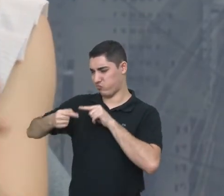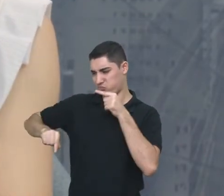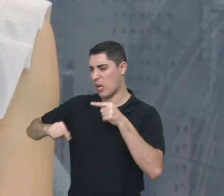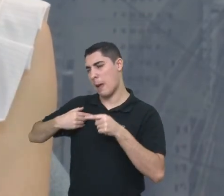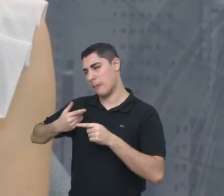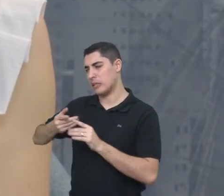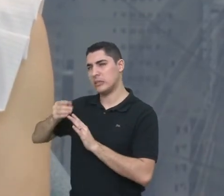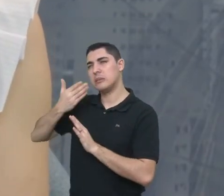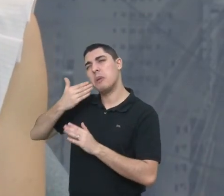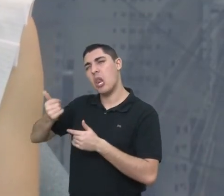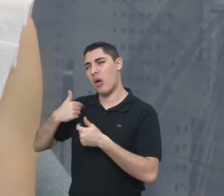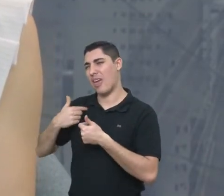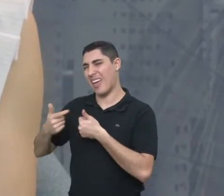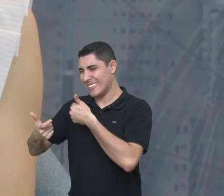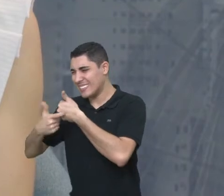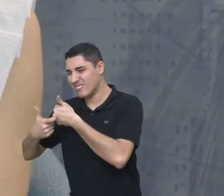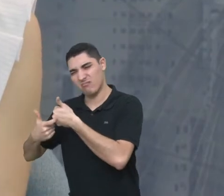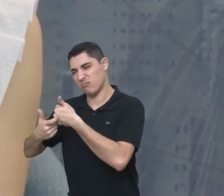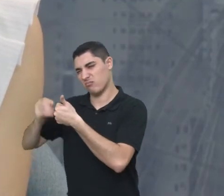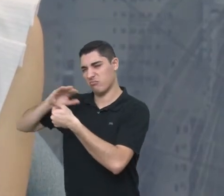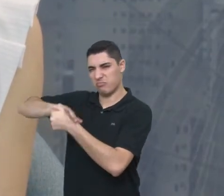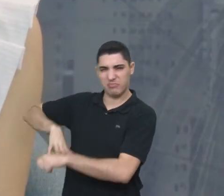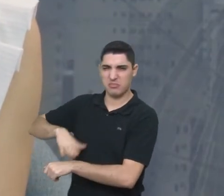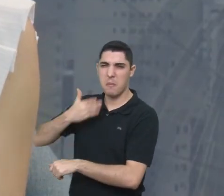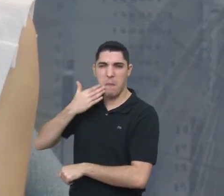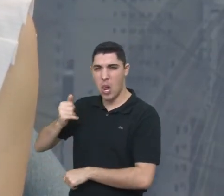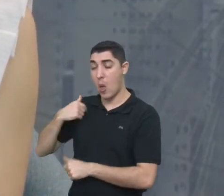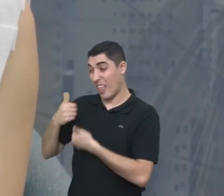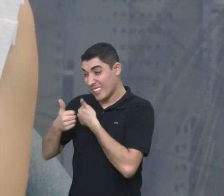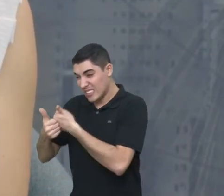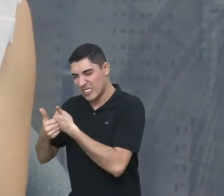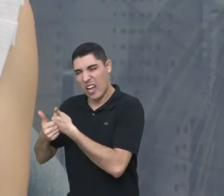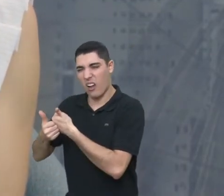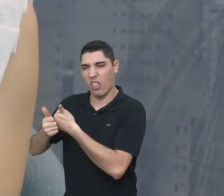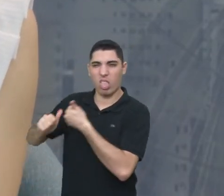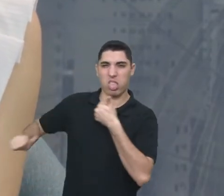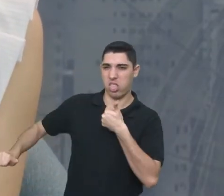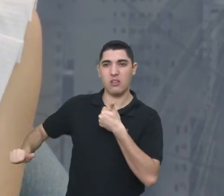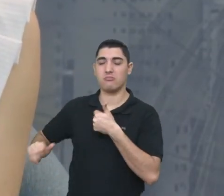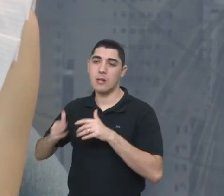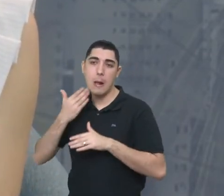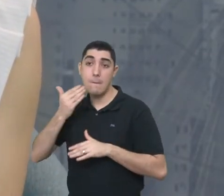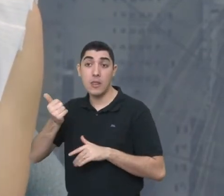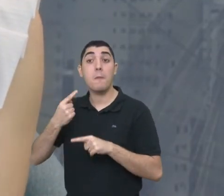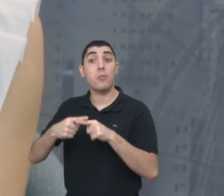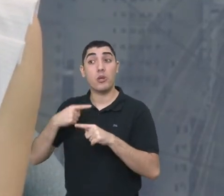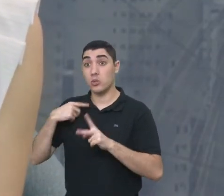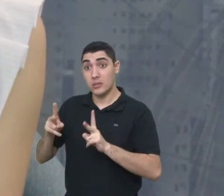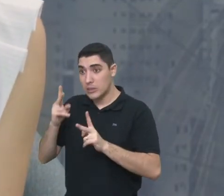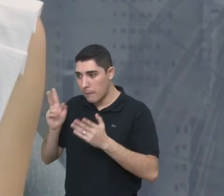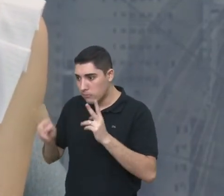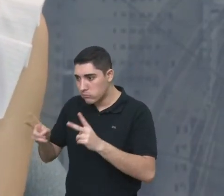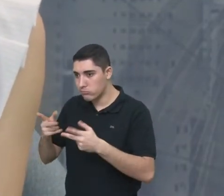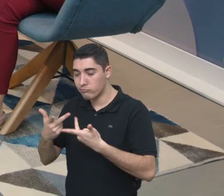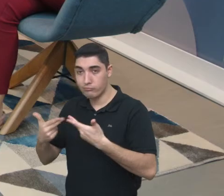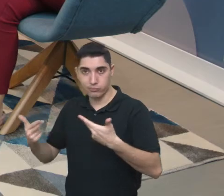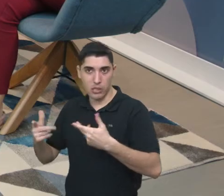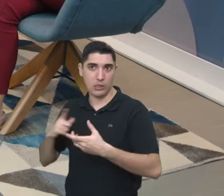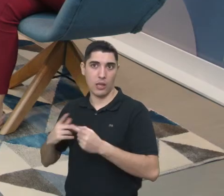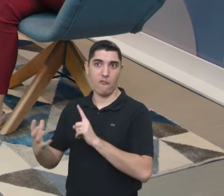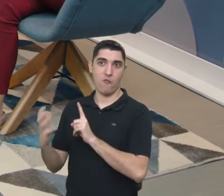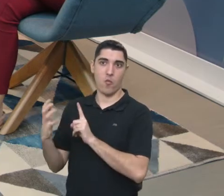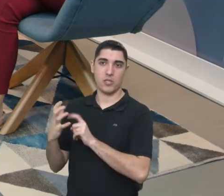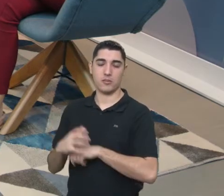vou ocultar, vou parar de seguir, porque é um conteúdo que a gente está exposto o tempo todo, praticamente, né?